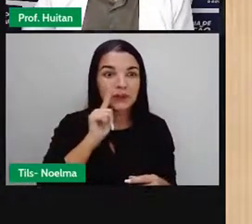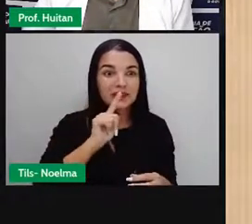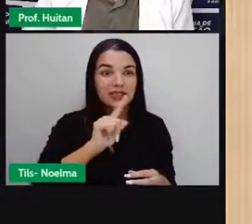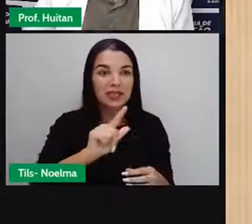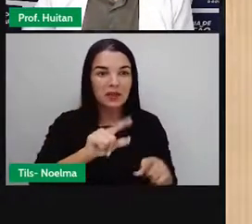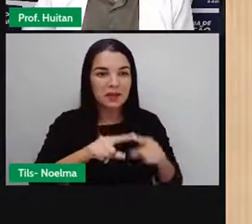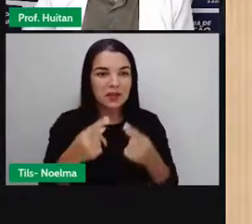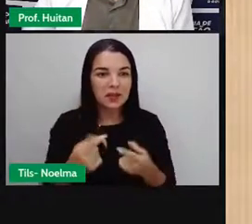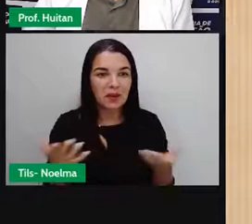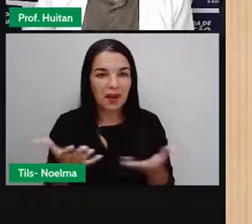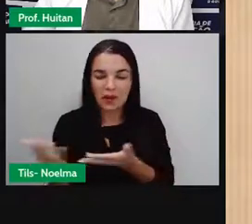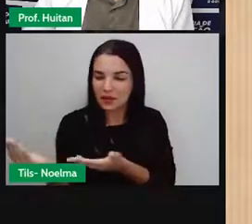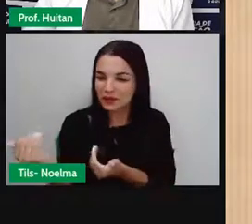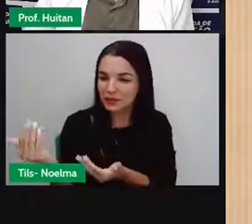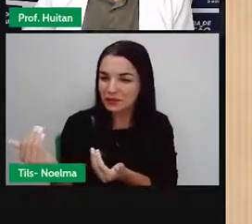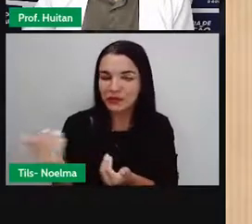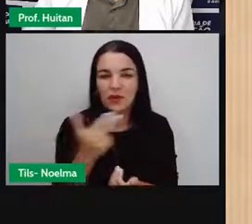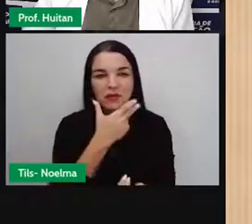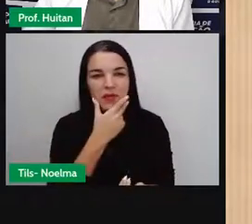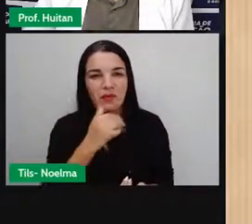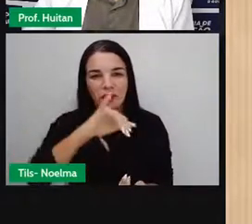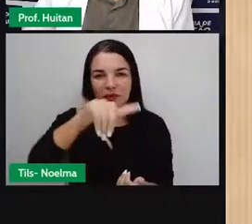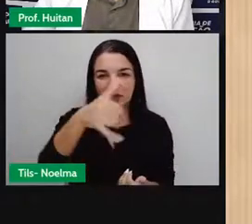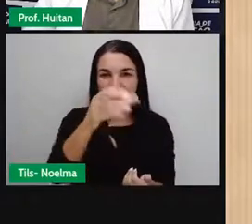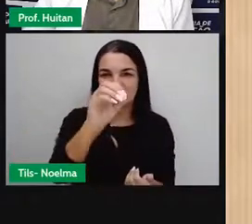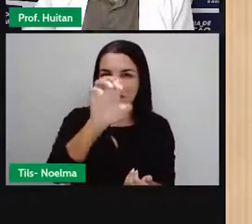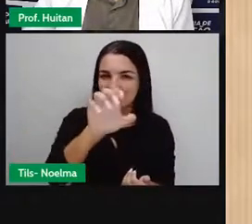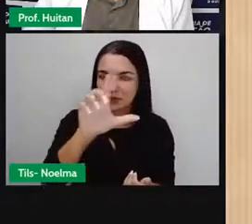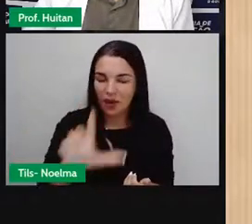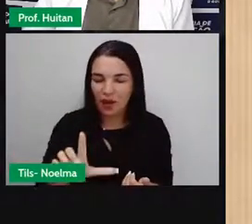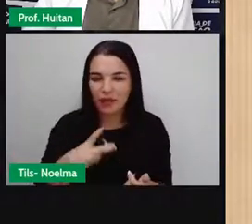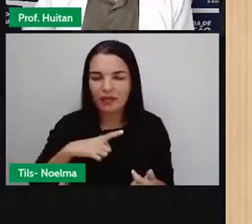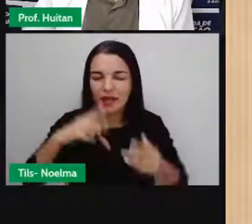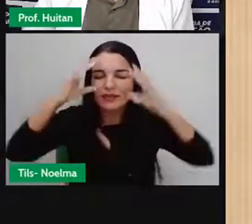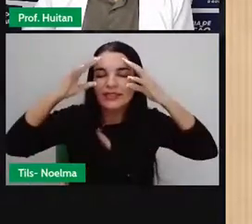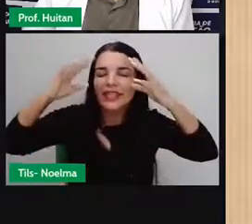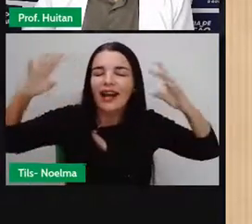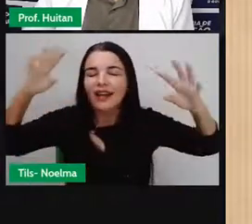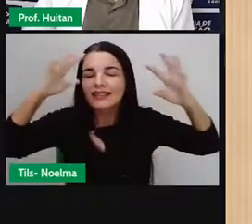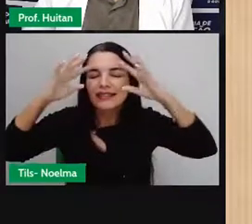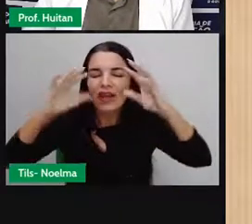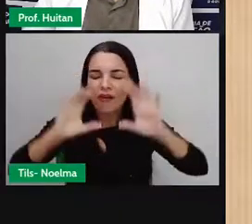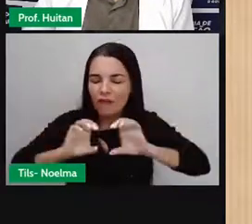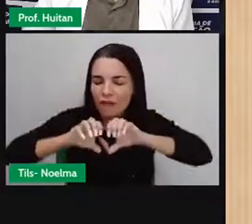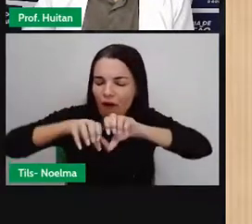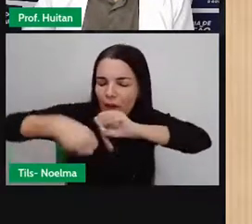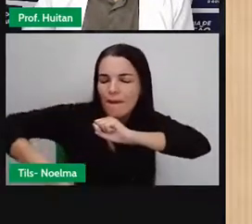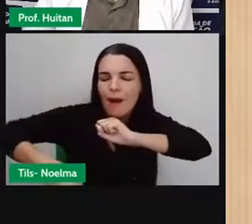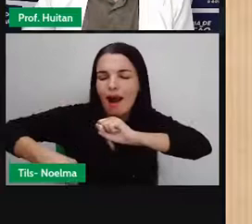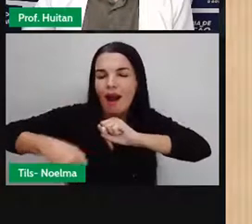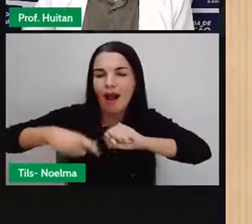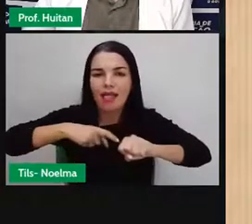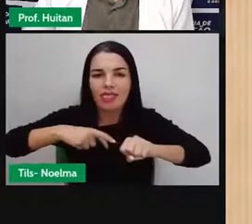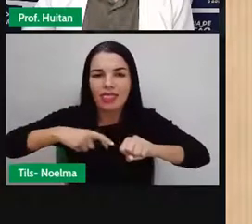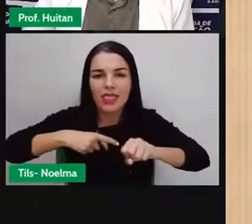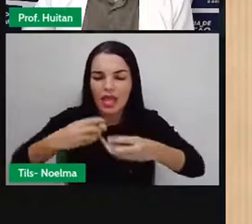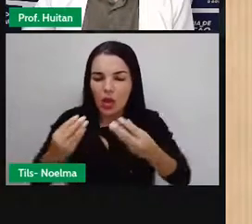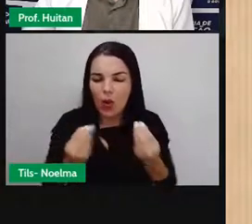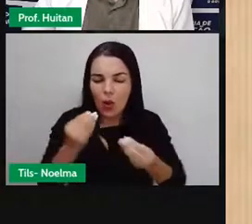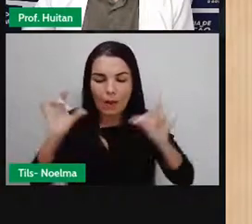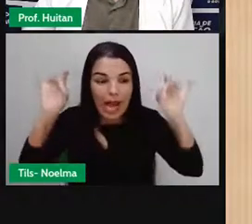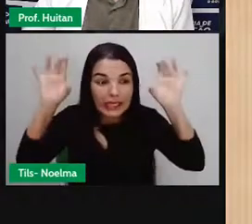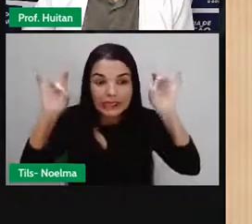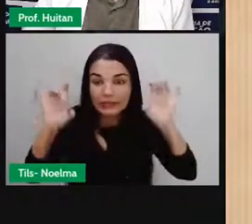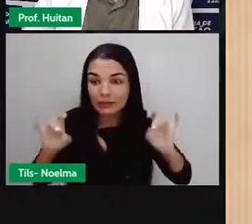pensa em realizar outros sonhos. Meu sonho é de me formar e poder iniciar uma especialização, realmente, que eu